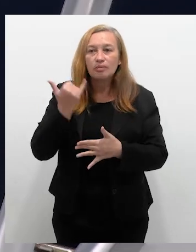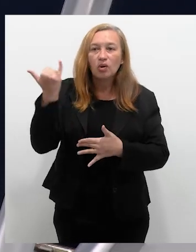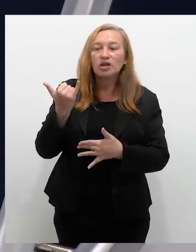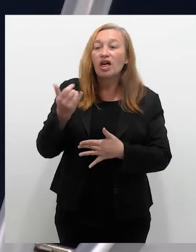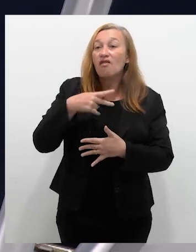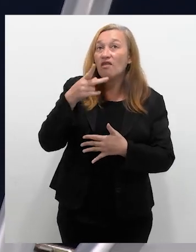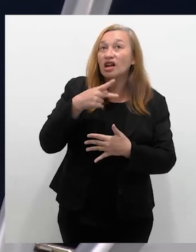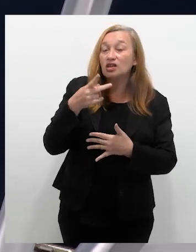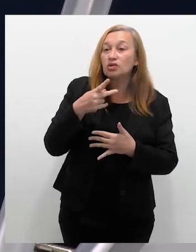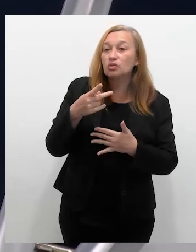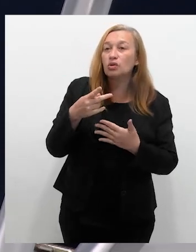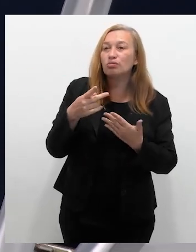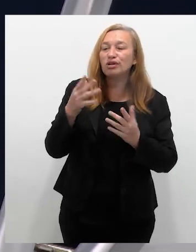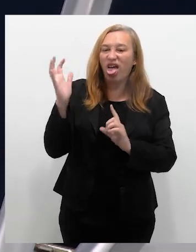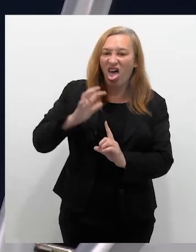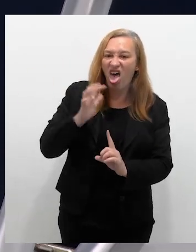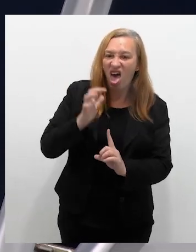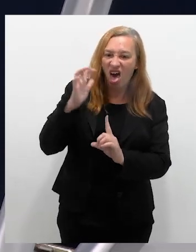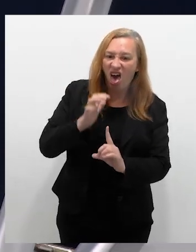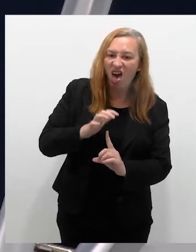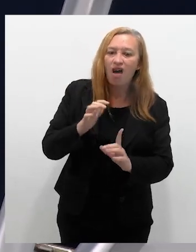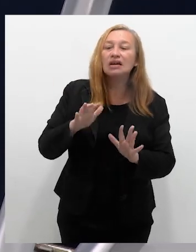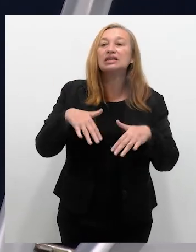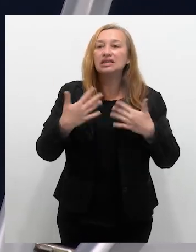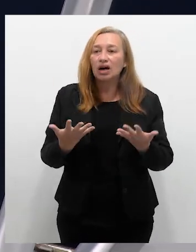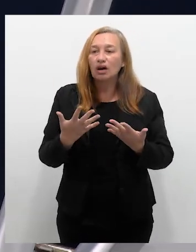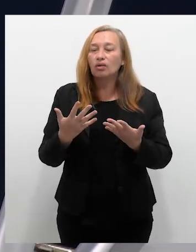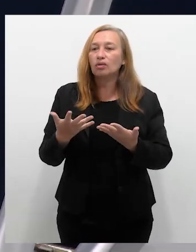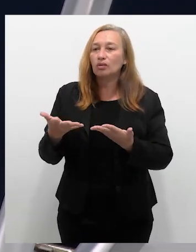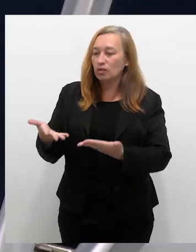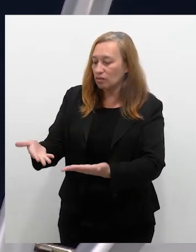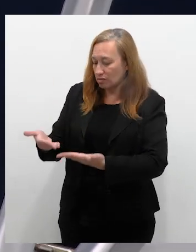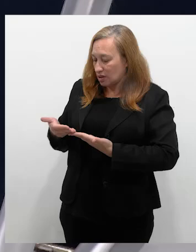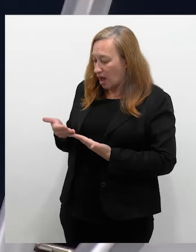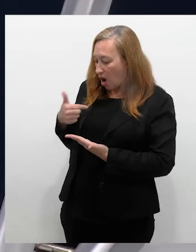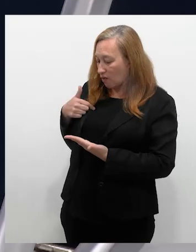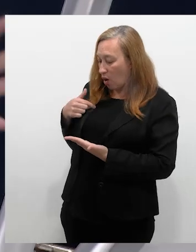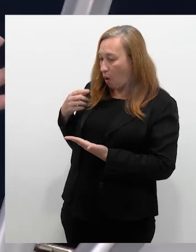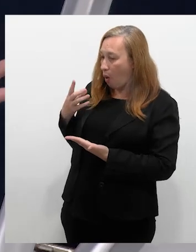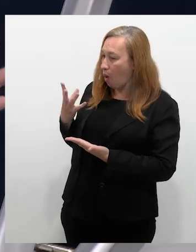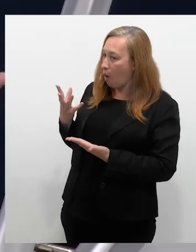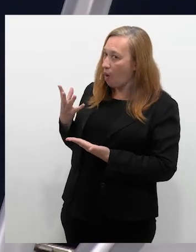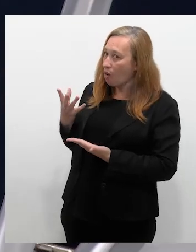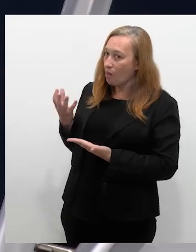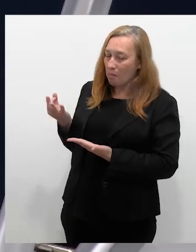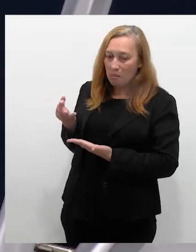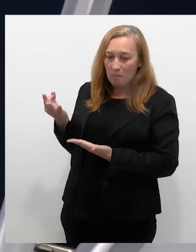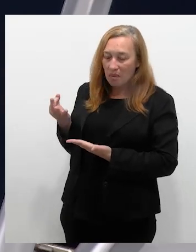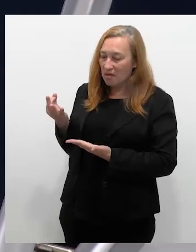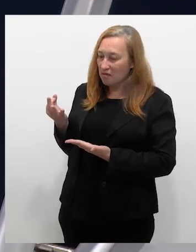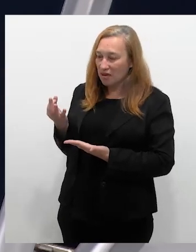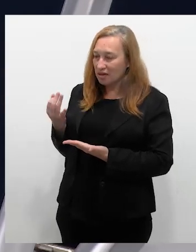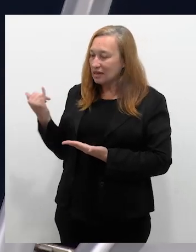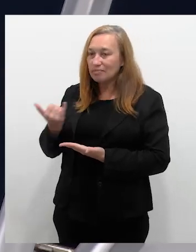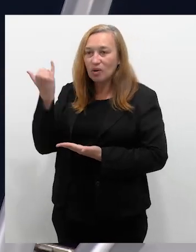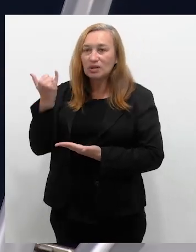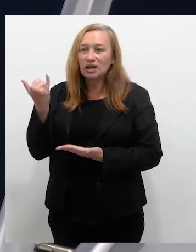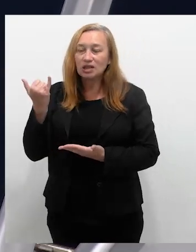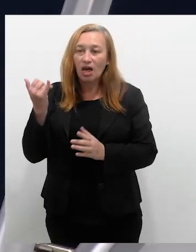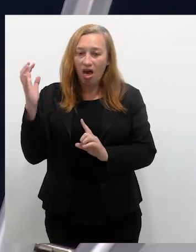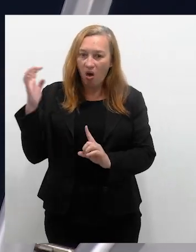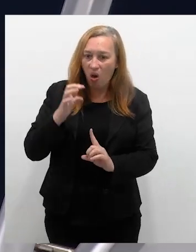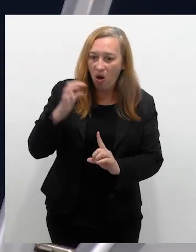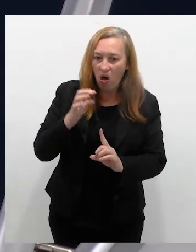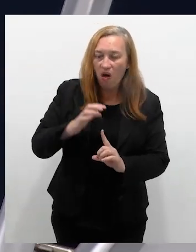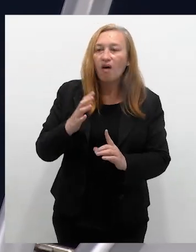abuso psicológico. Então, quando esse roteiro chegou até mim, no meio da pandemia, eu falei, opa, mas é um roteiro muito importante. Abuso psicológico é